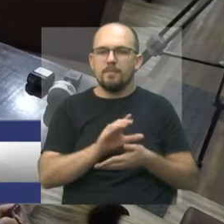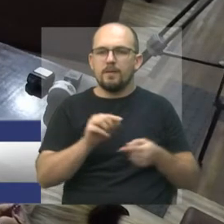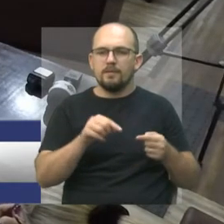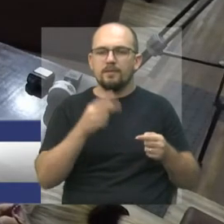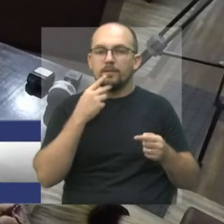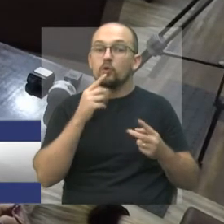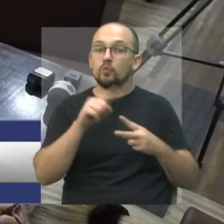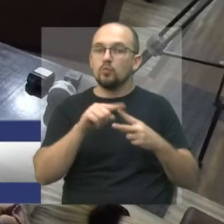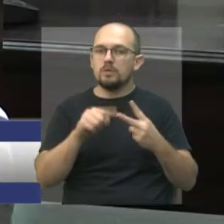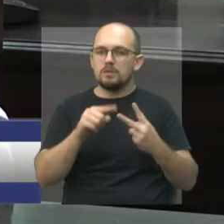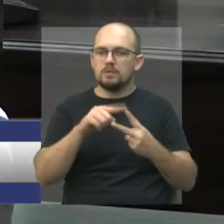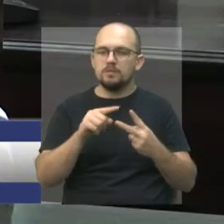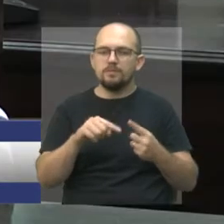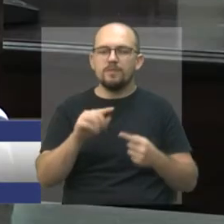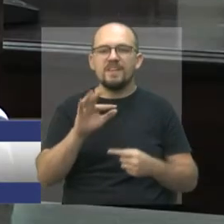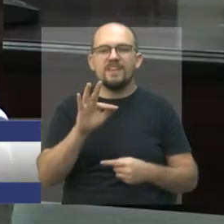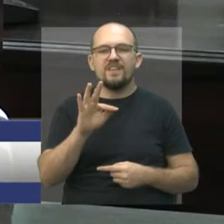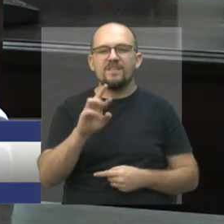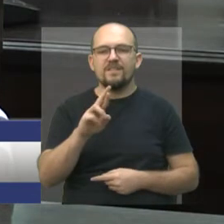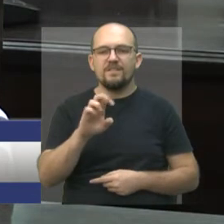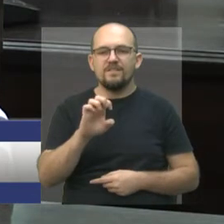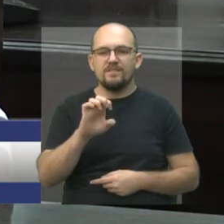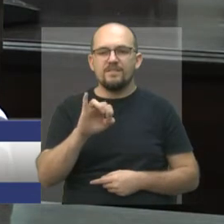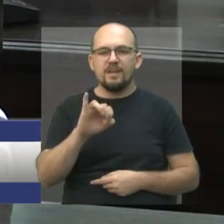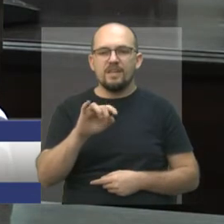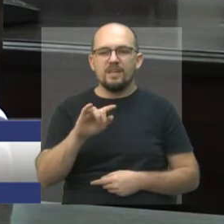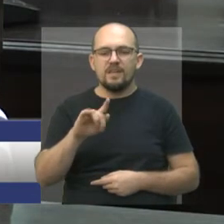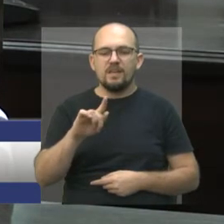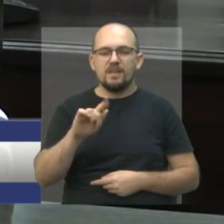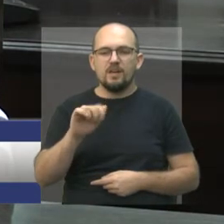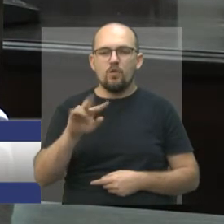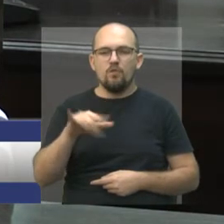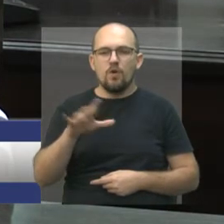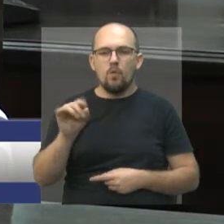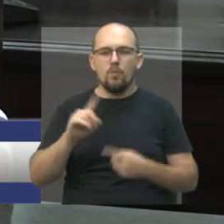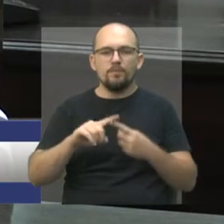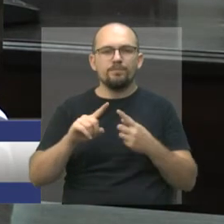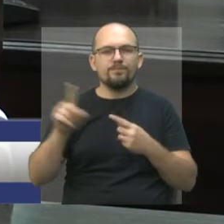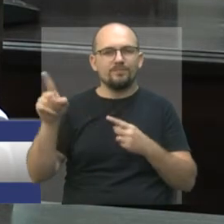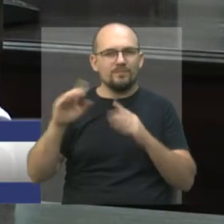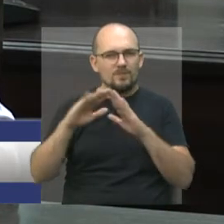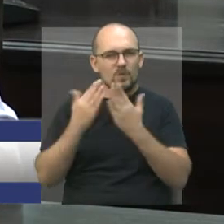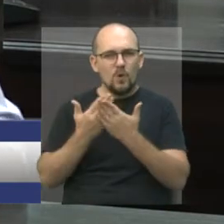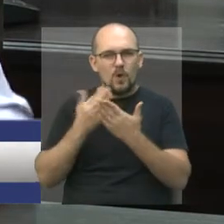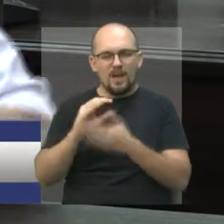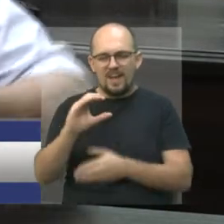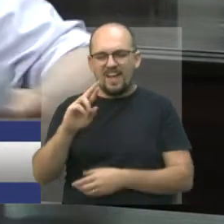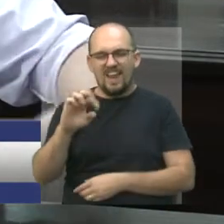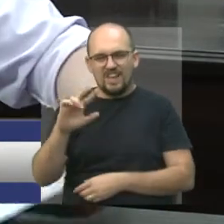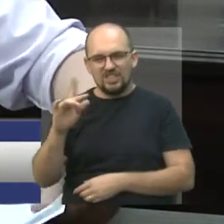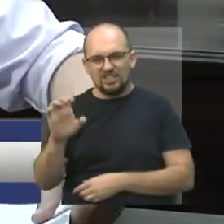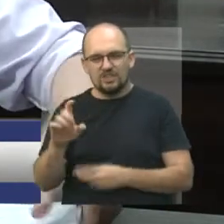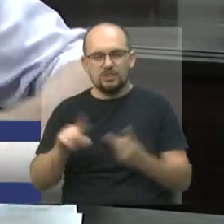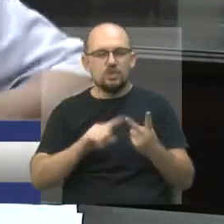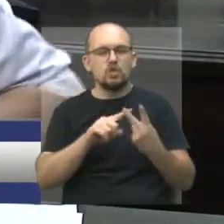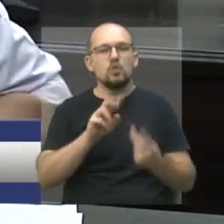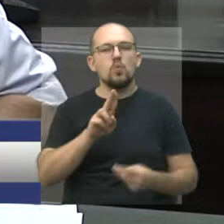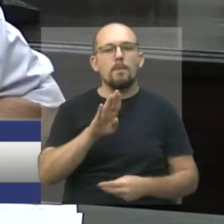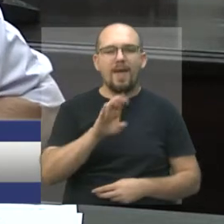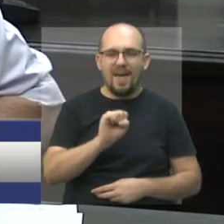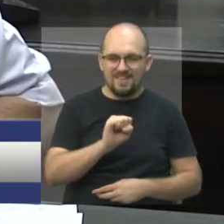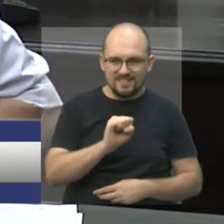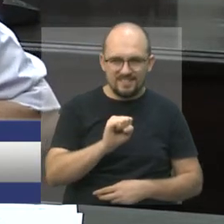duas emendas ao Frei Galvão, seria uma creche no residencial Frei Galvão e uma UBS. E